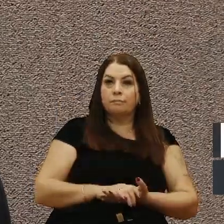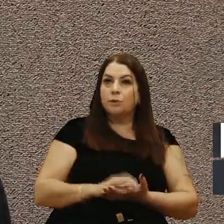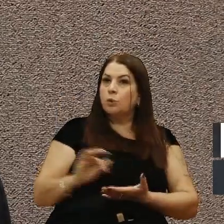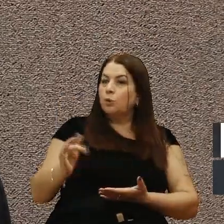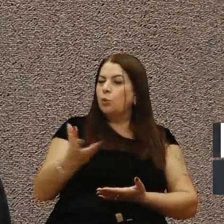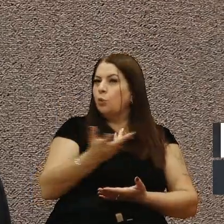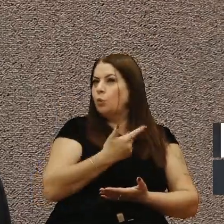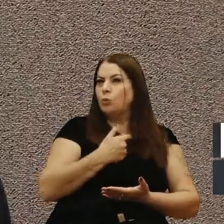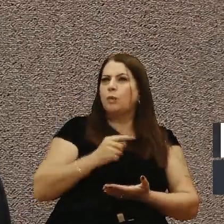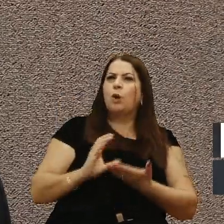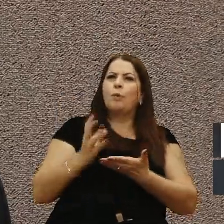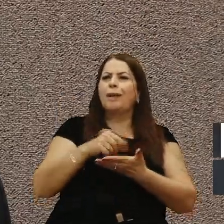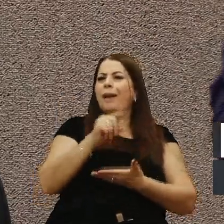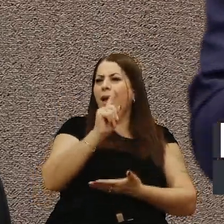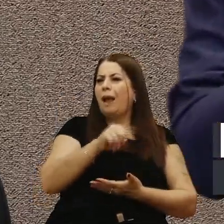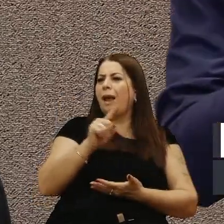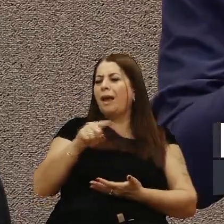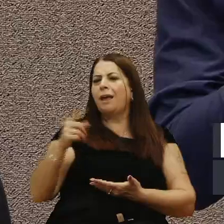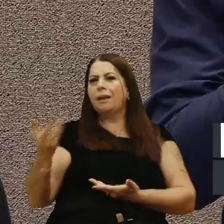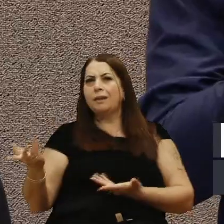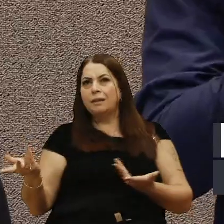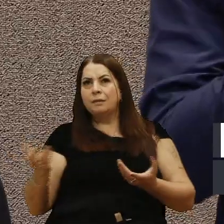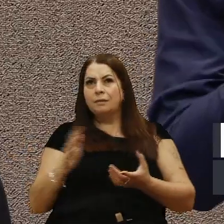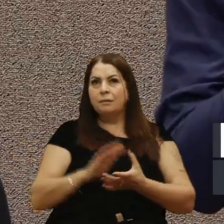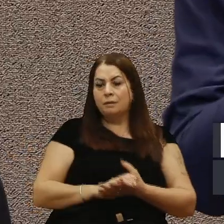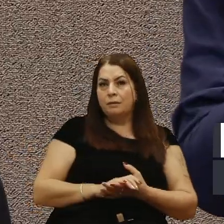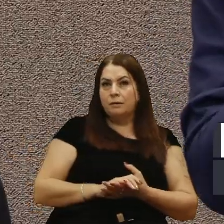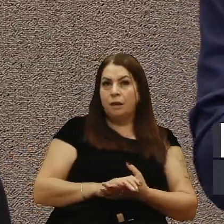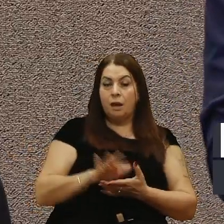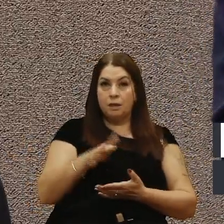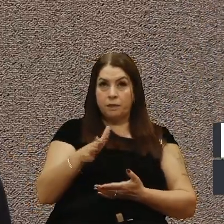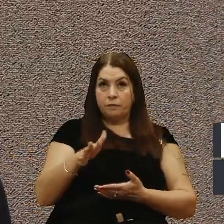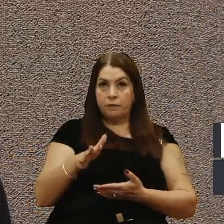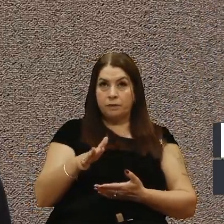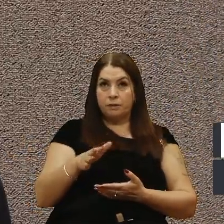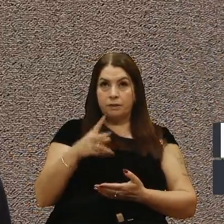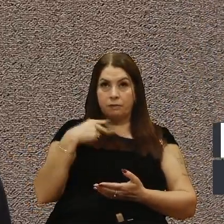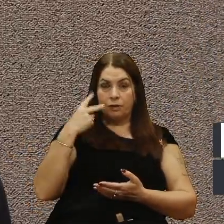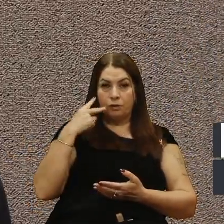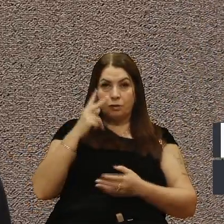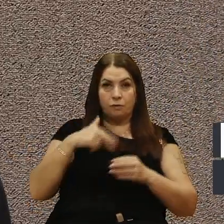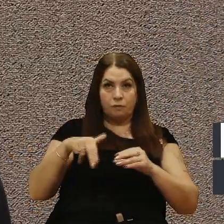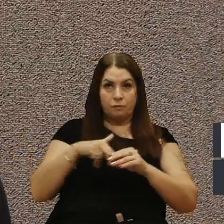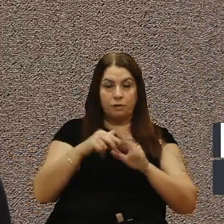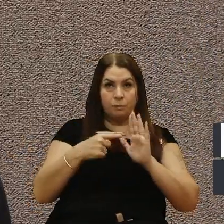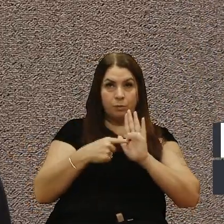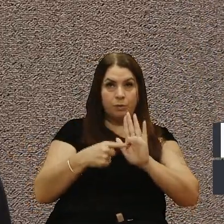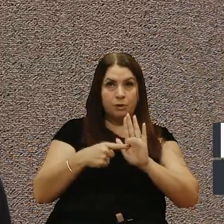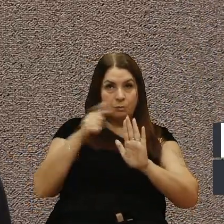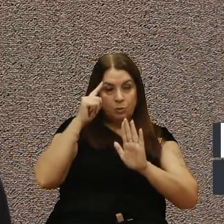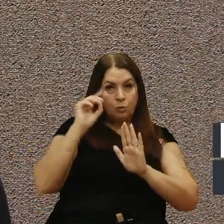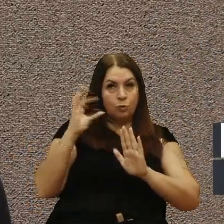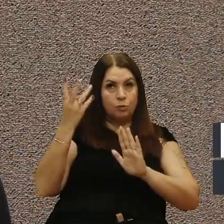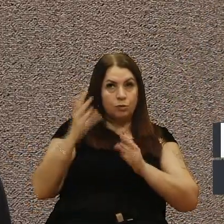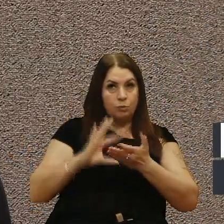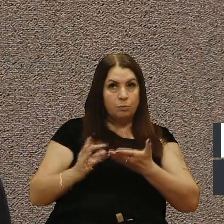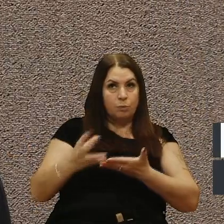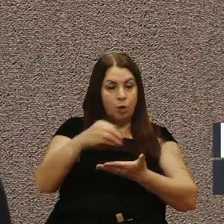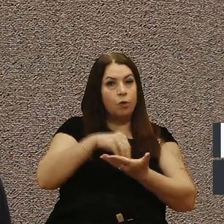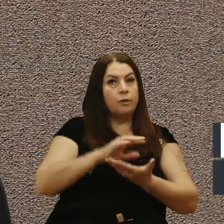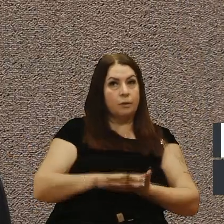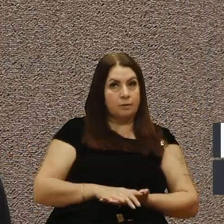Todas a Codeca isso, a Codeca aquilo, a Codeca aquele outro. Às vezes que esse vereador foi para a tribuna, eu apresentei a solução para a Codeca.